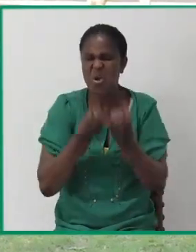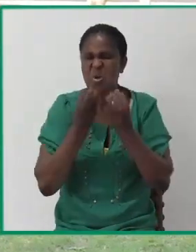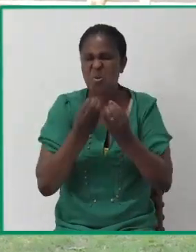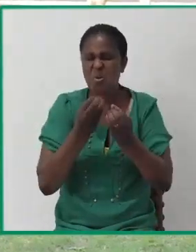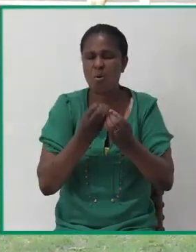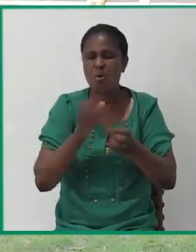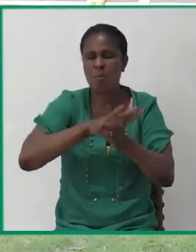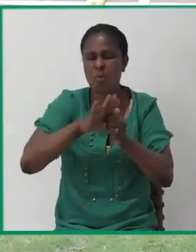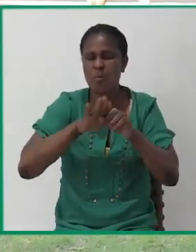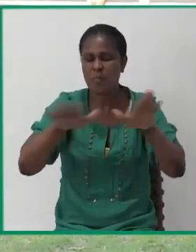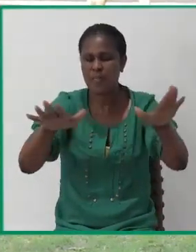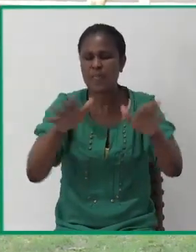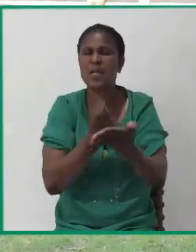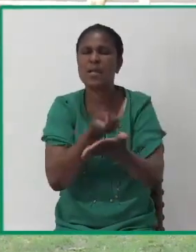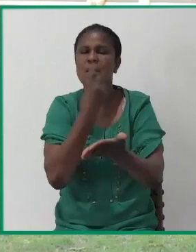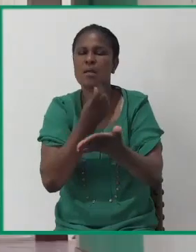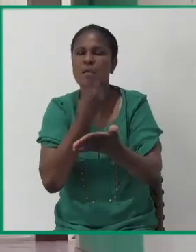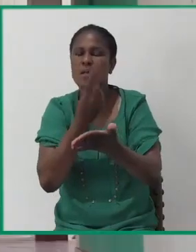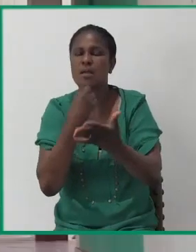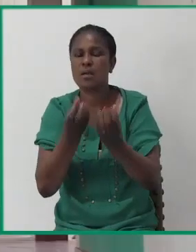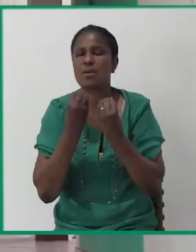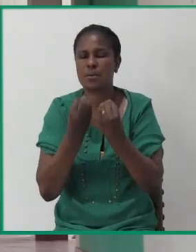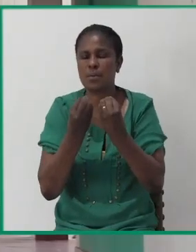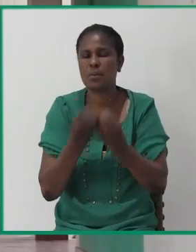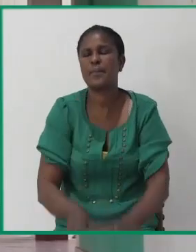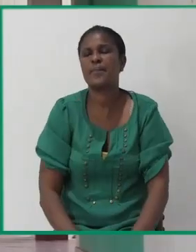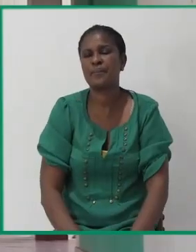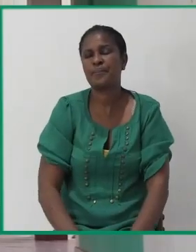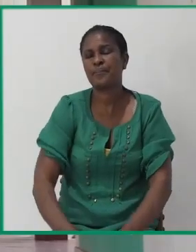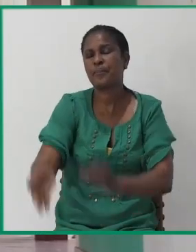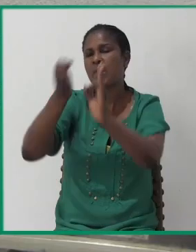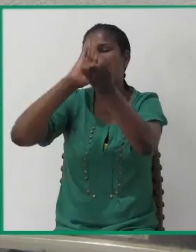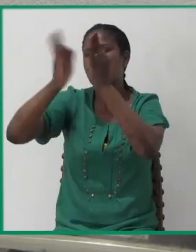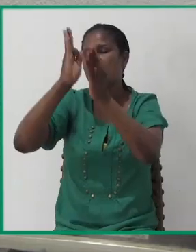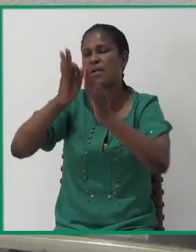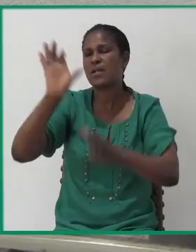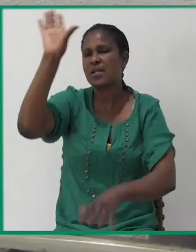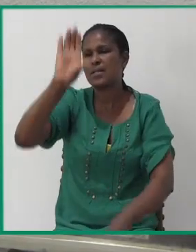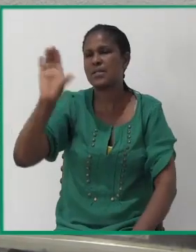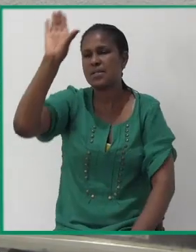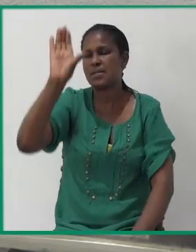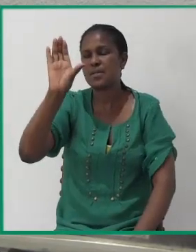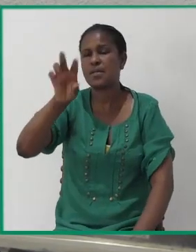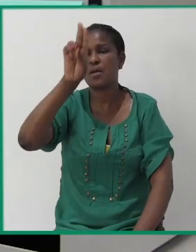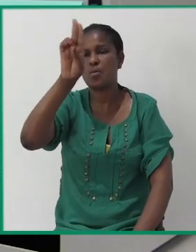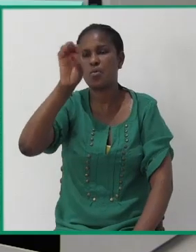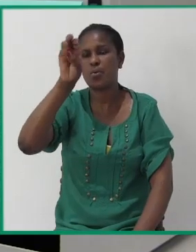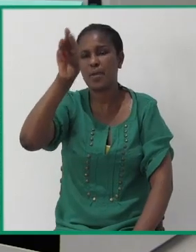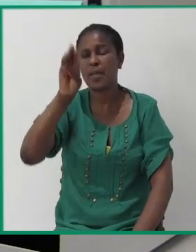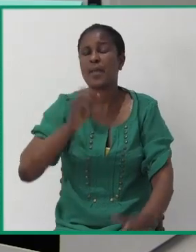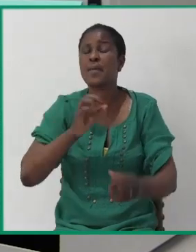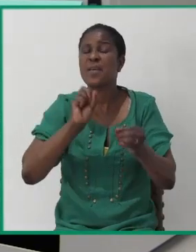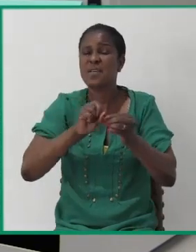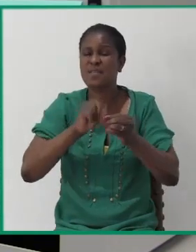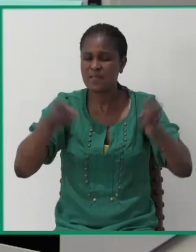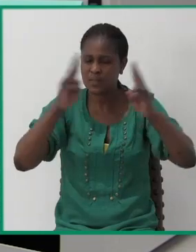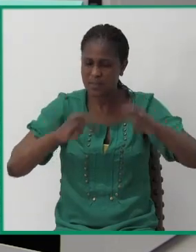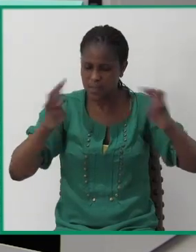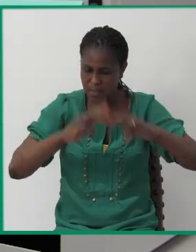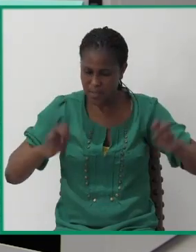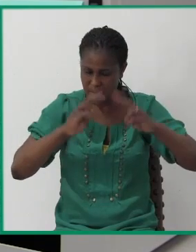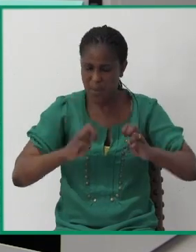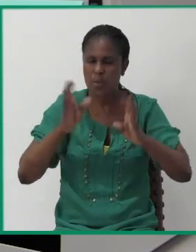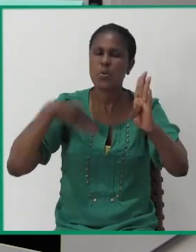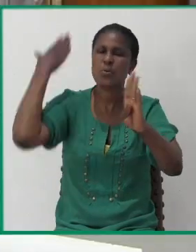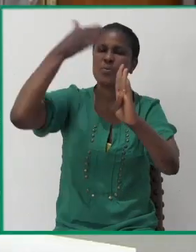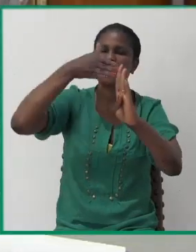ao tratamento da Covid-19. A Faculdade de Ciências da Universidade Eduardo Mondlane está a desenvolver um estudo com